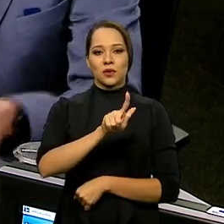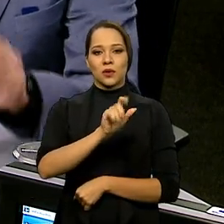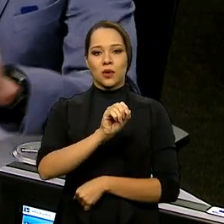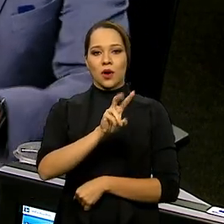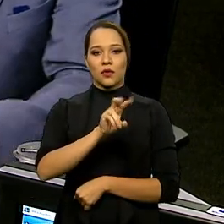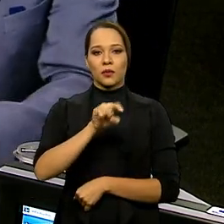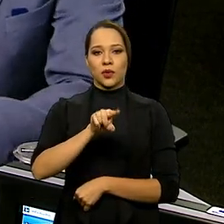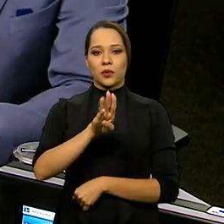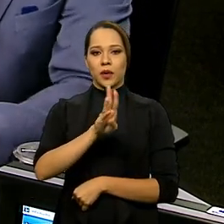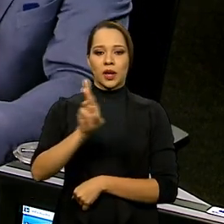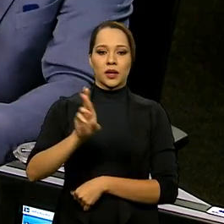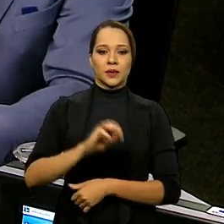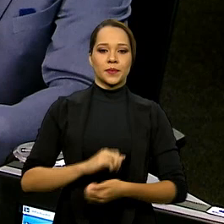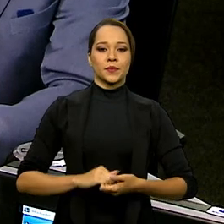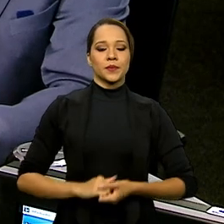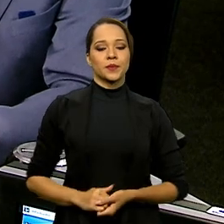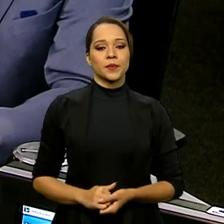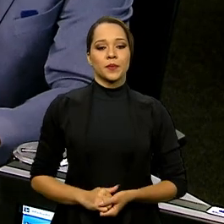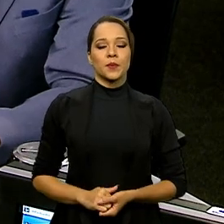voz.gov.br.